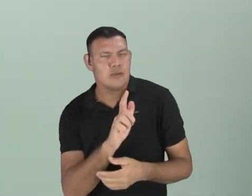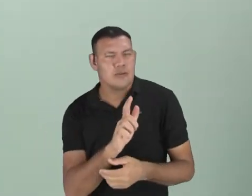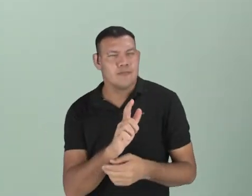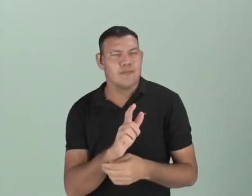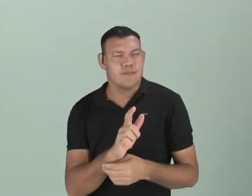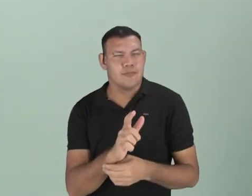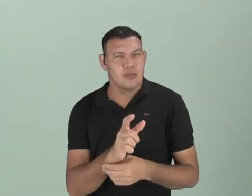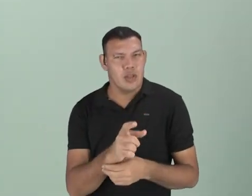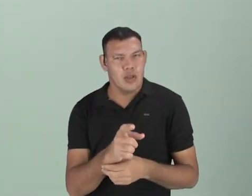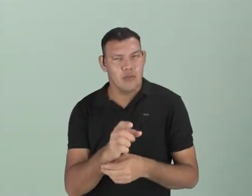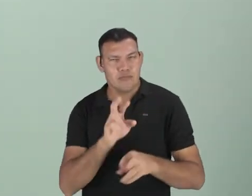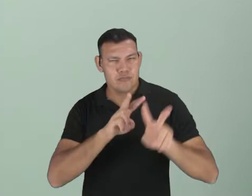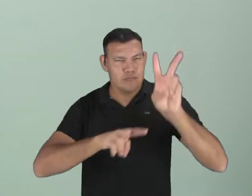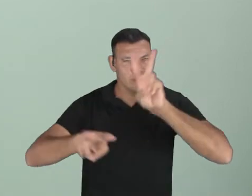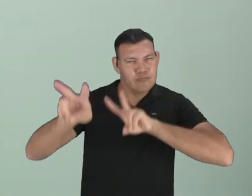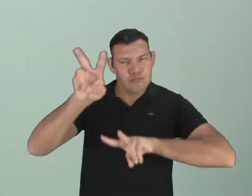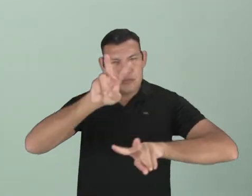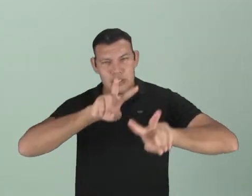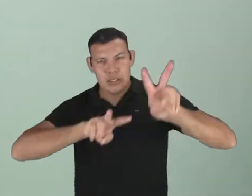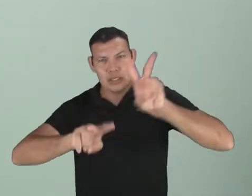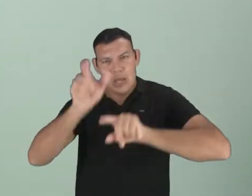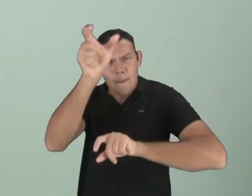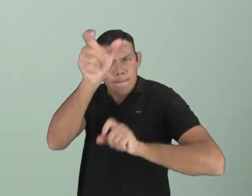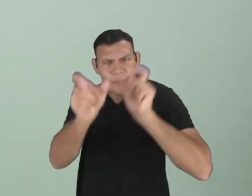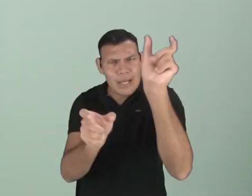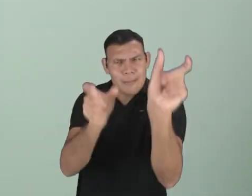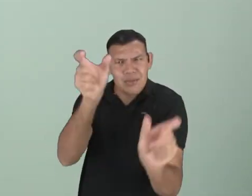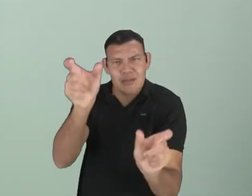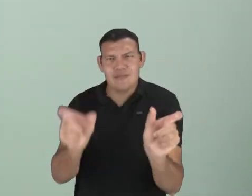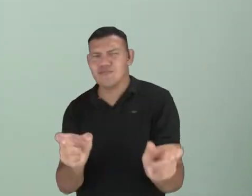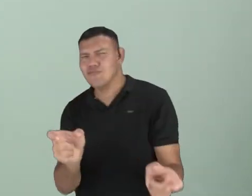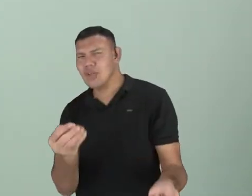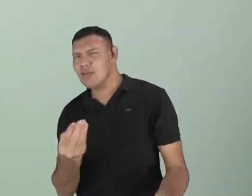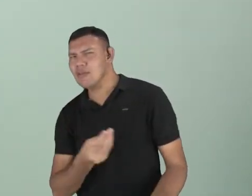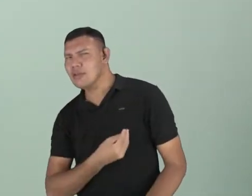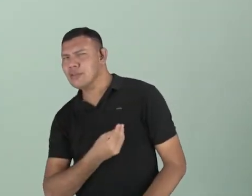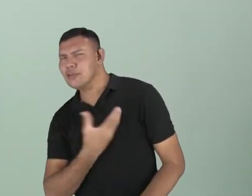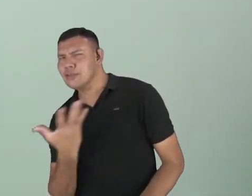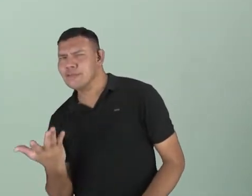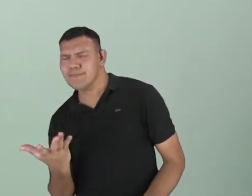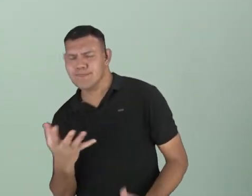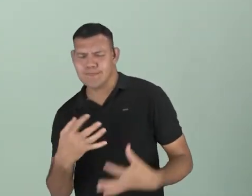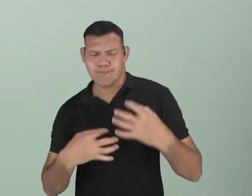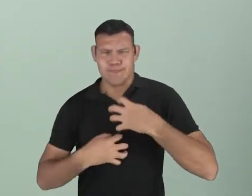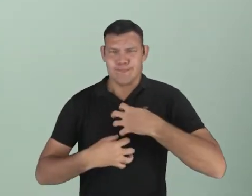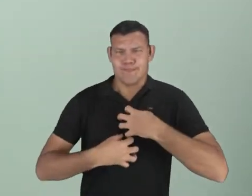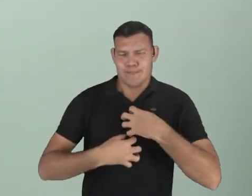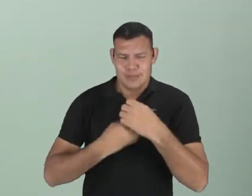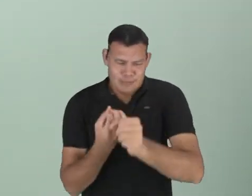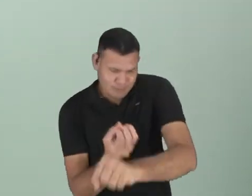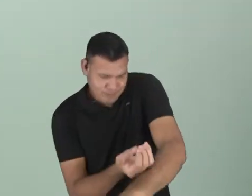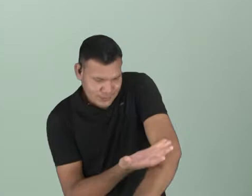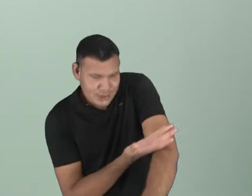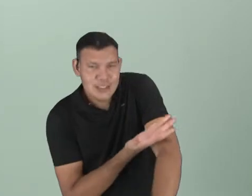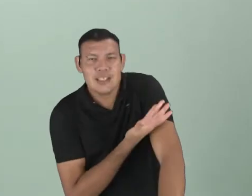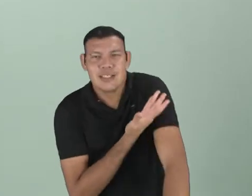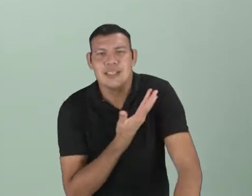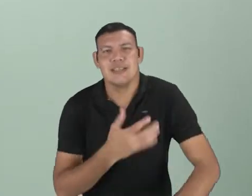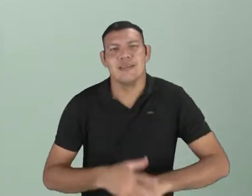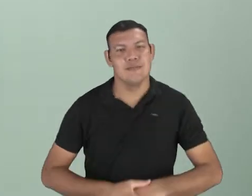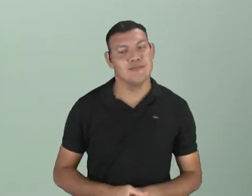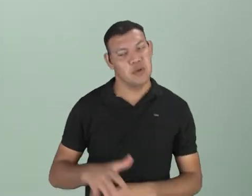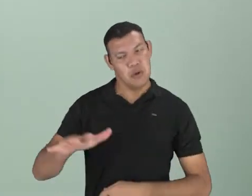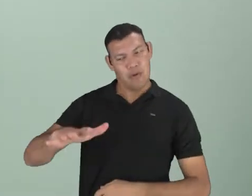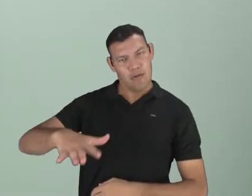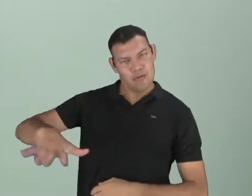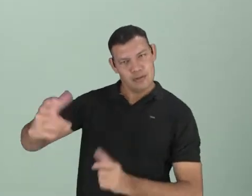visualizar onde aquele personagem está, o que ele está vivendo, o que ele está sentindo. Então, espaço é